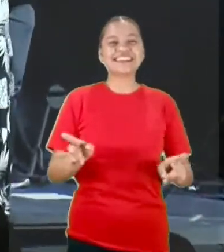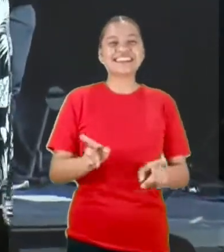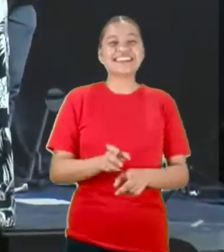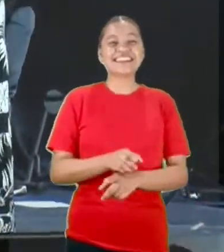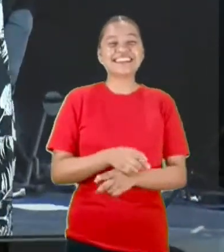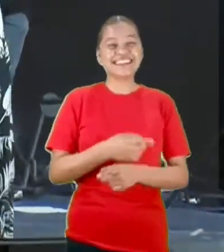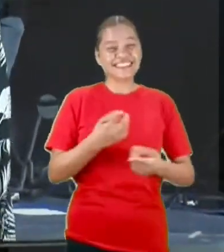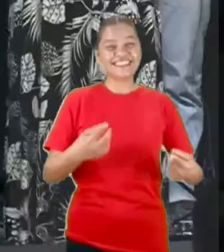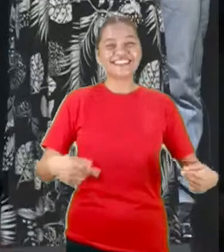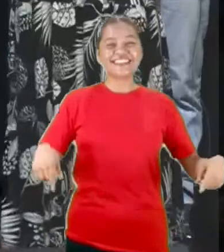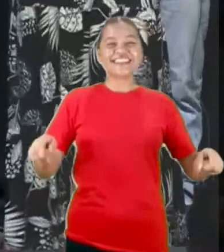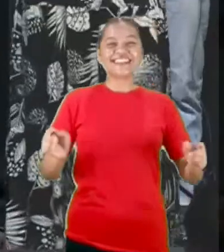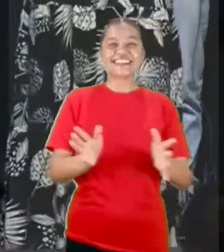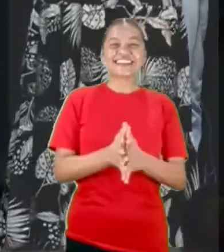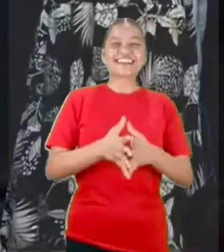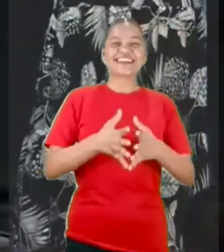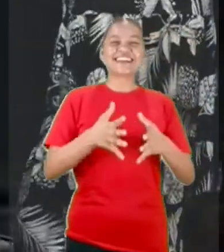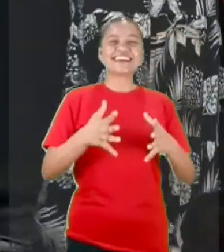Quão